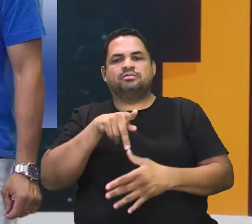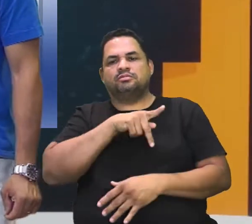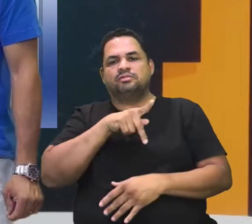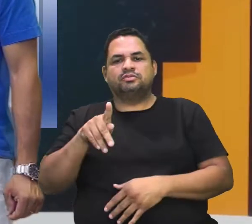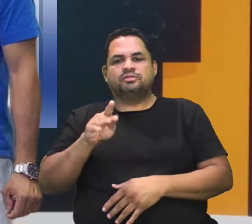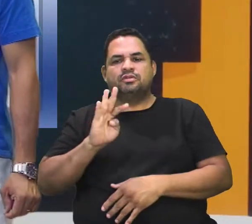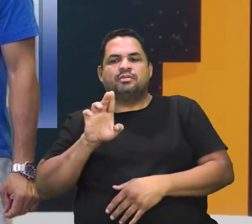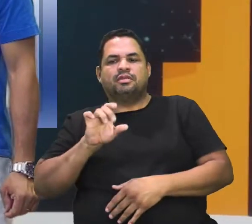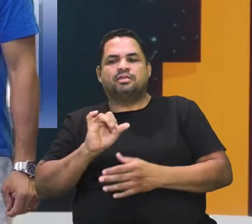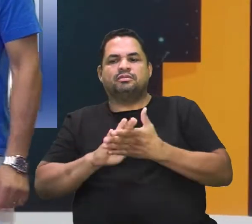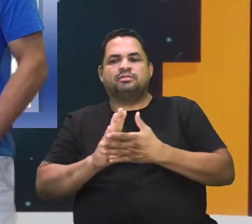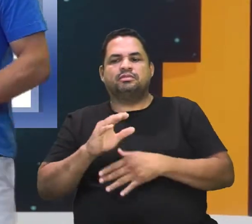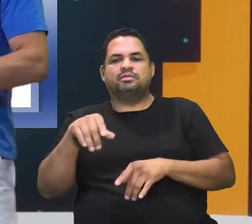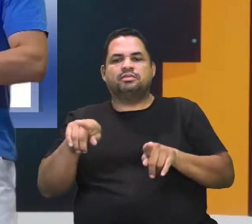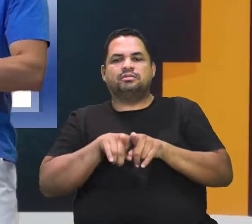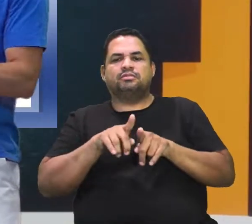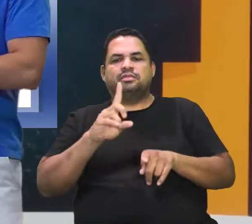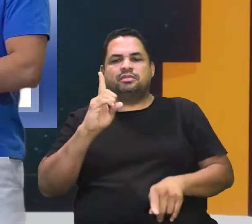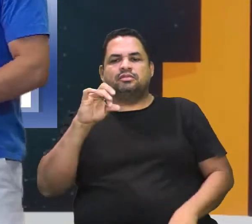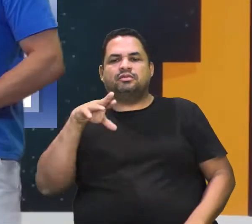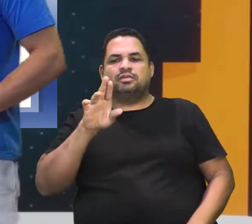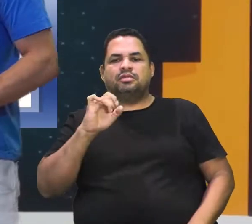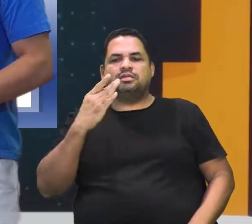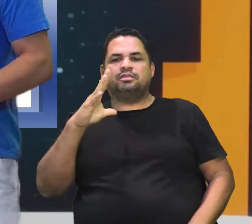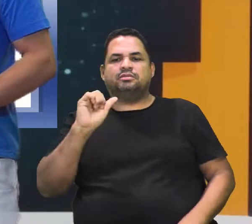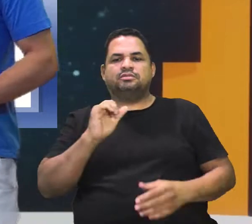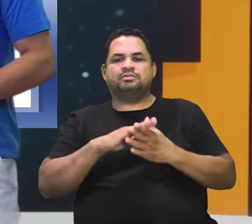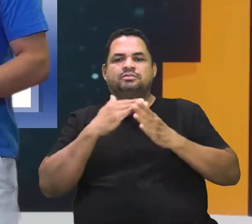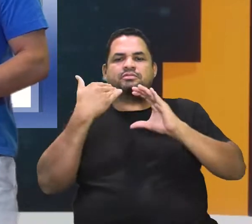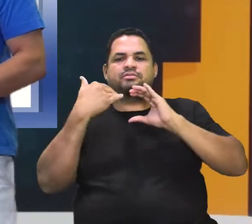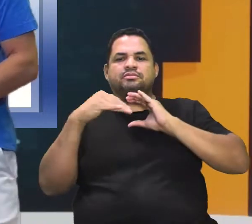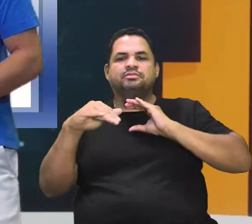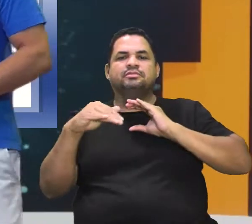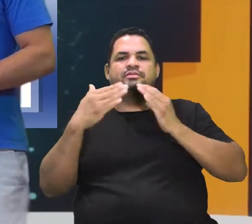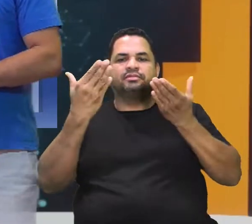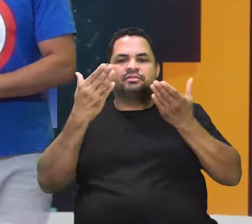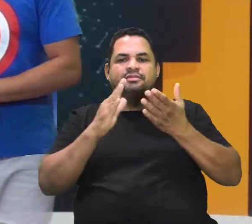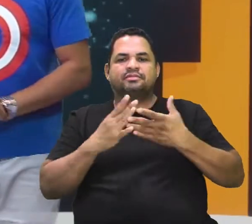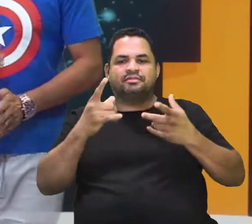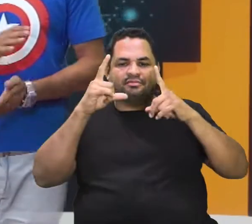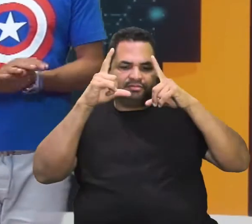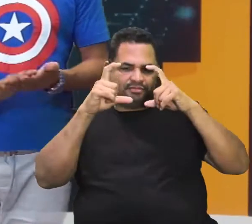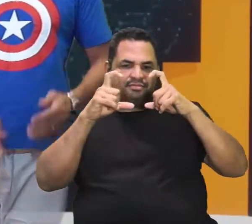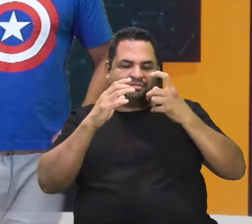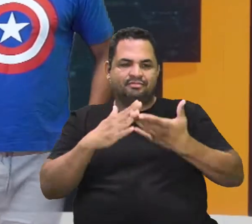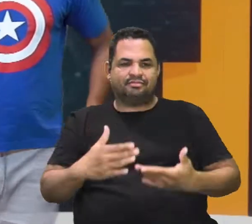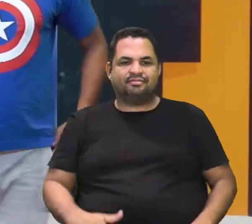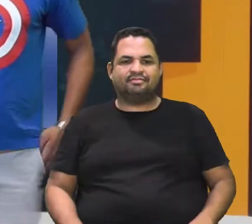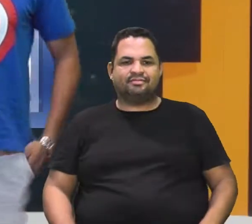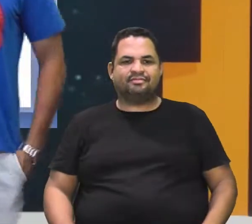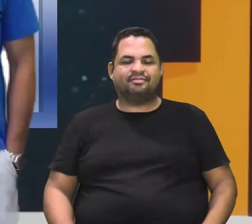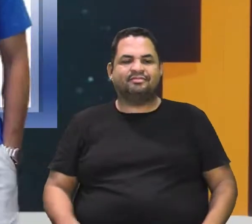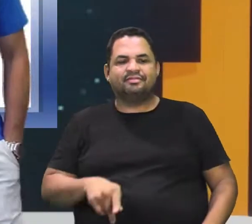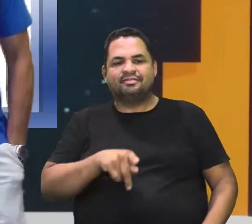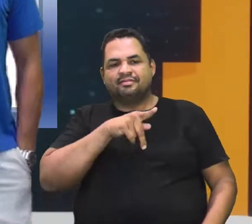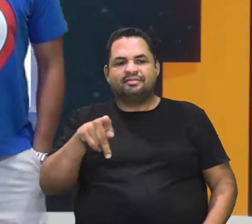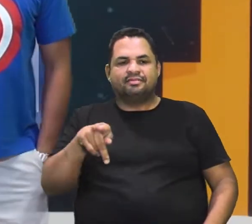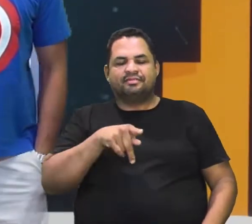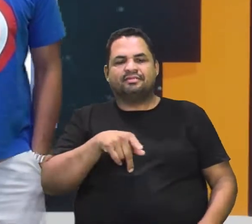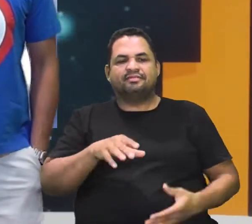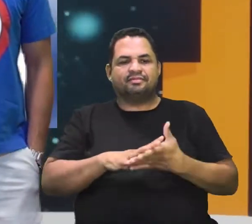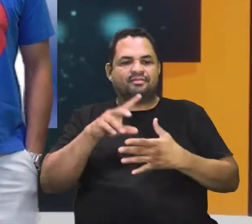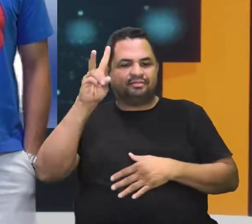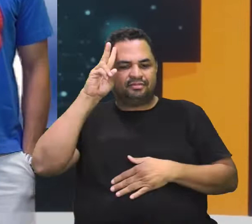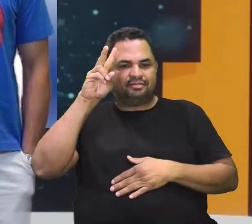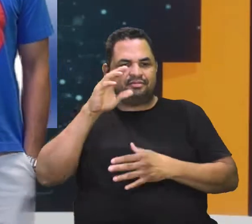e a Doralice. E aí eu parei, tirei uma foto e mandei para eles, que eu trabalho com eles no cursinho, e mandei para eles a foto. Professor de História e a antiga professora